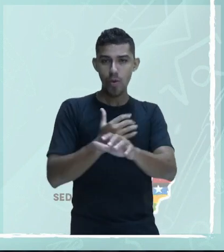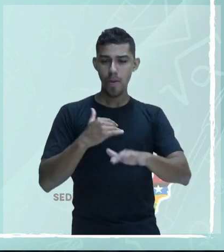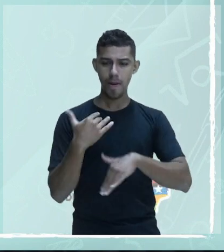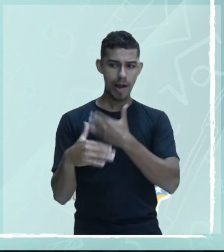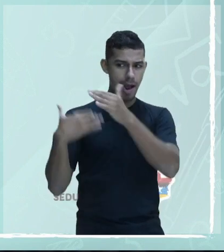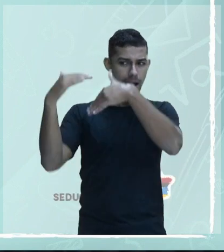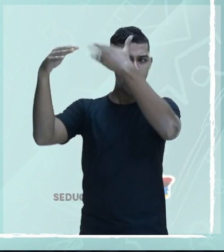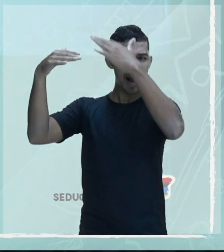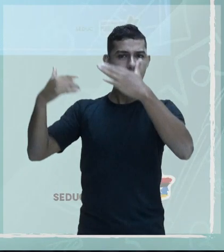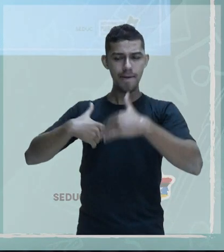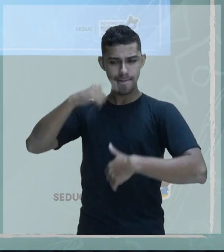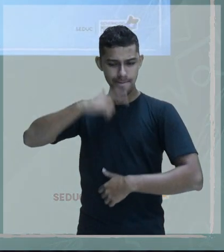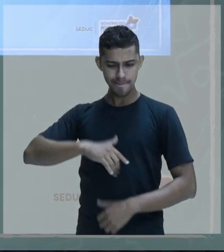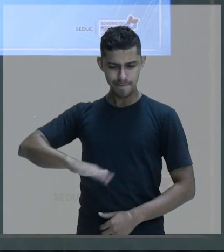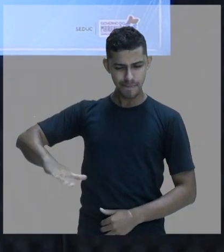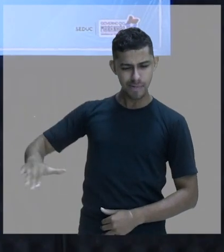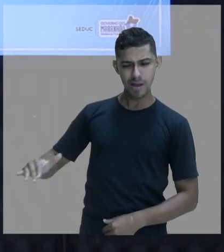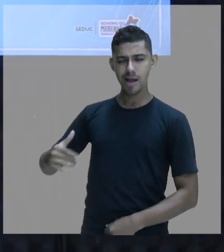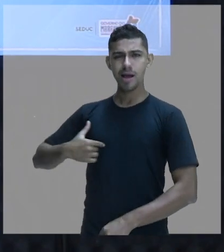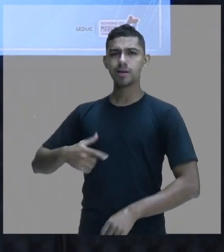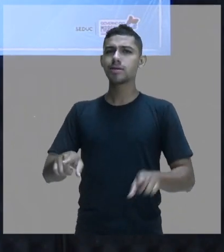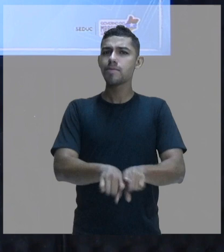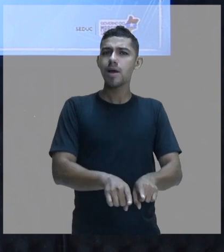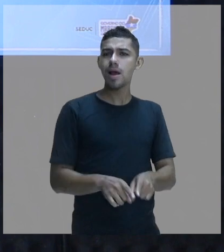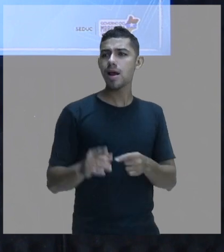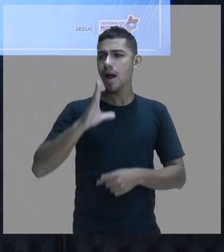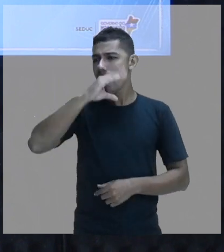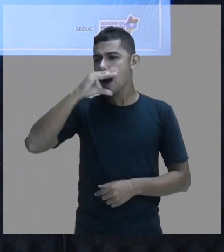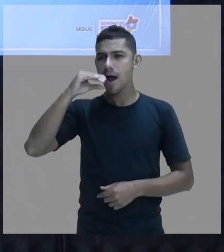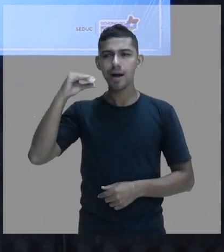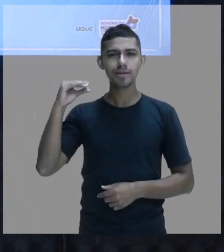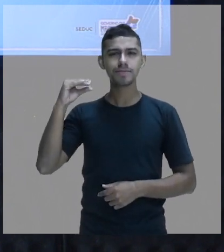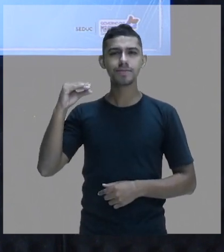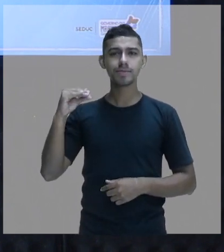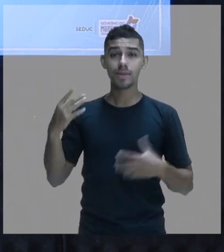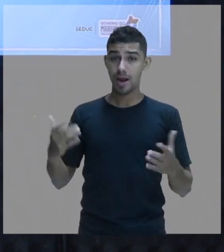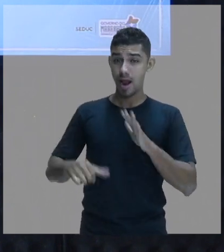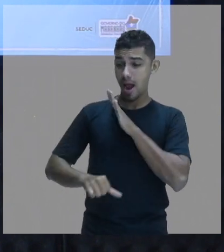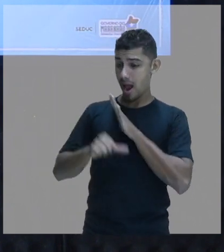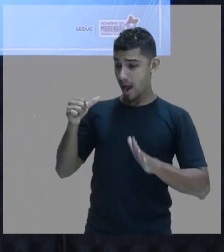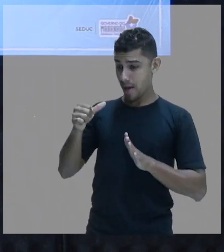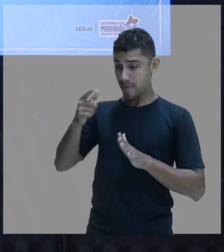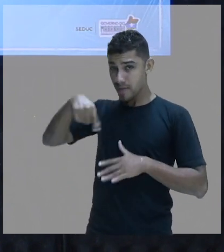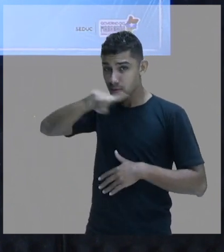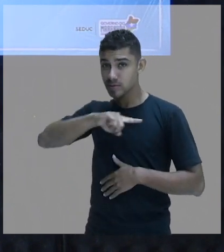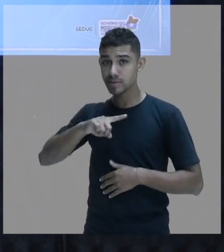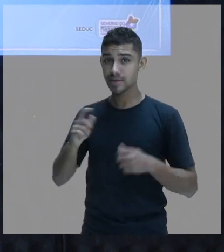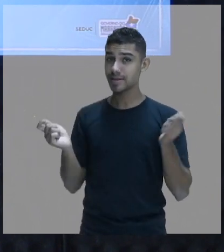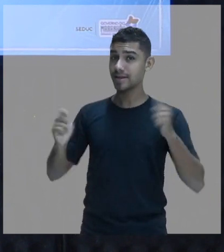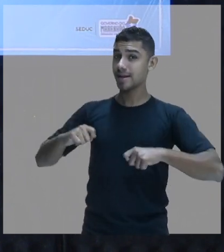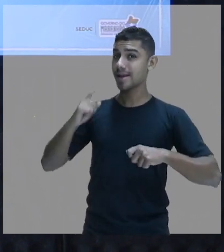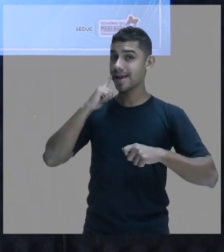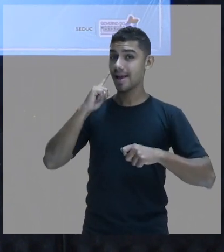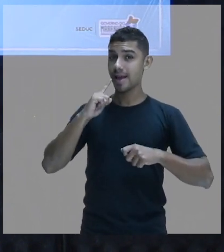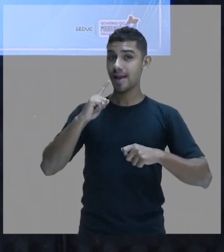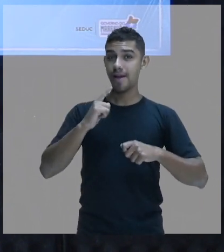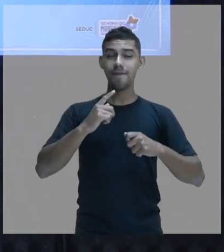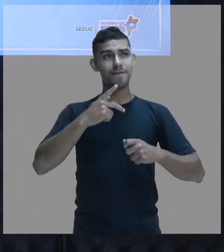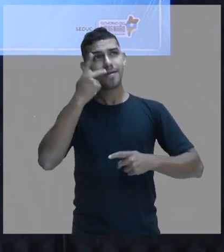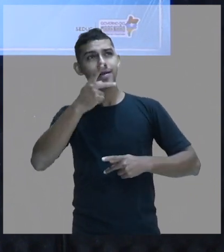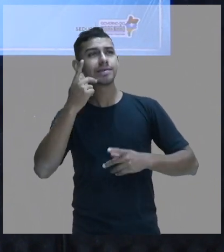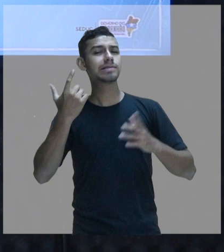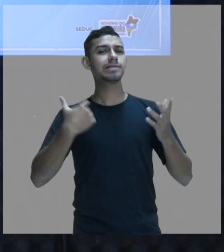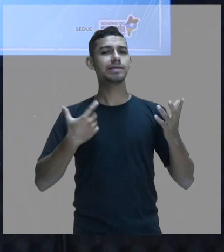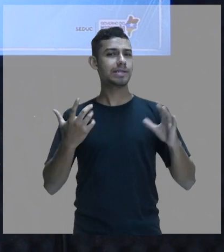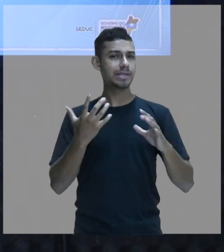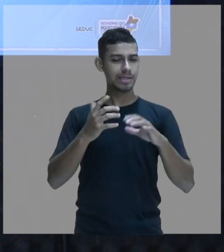na infância e na adolescência. A primeira coisinha que eu tenho para falar para vocês é que, geralmente, quando nós falamos em sistema esquelético,